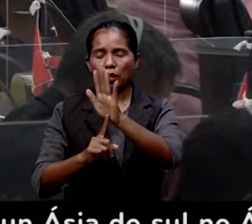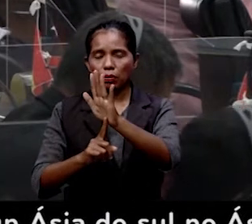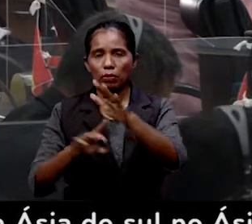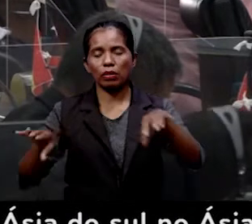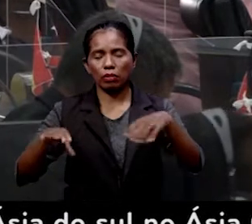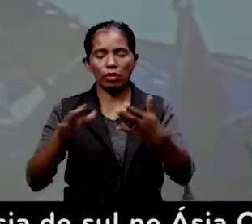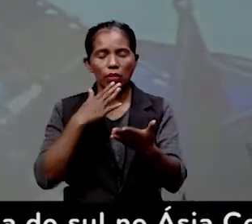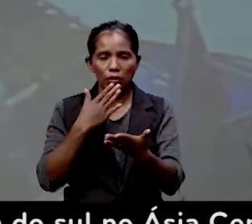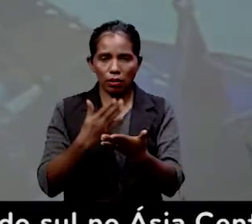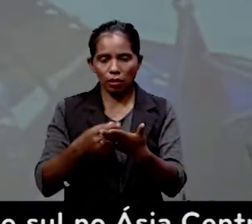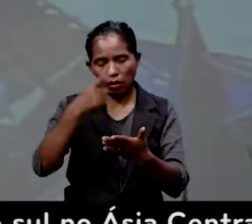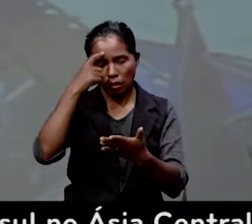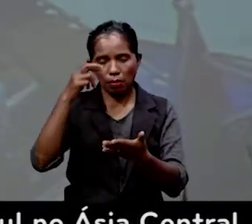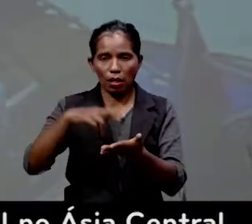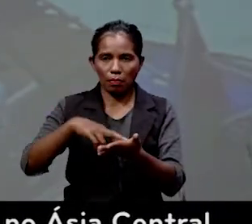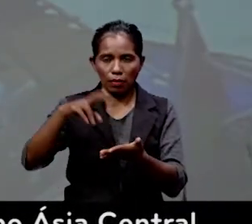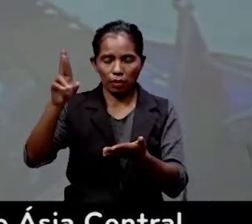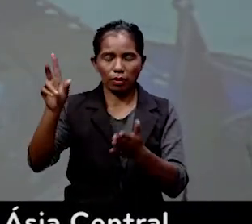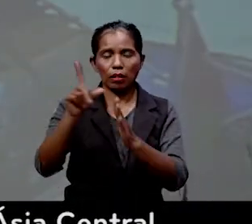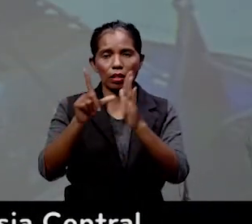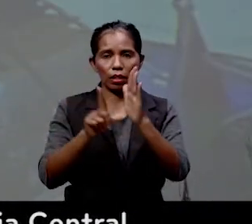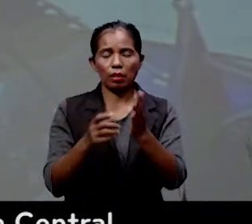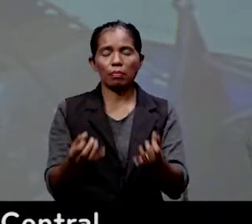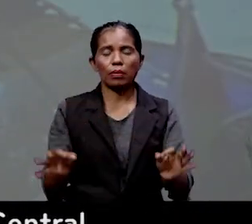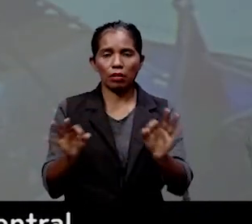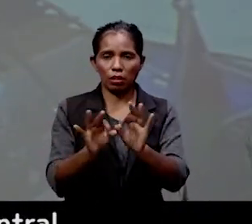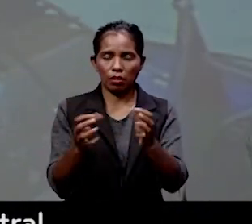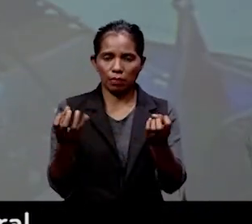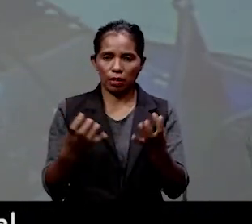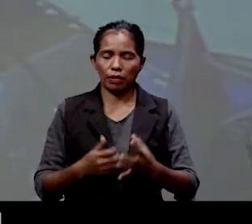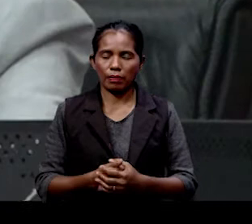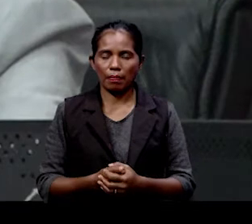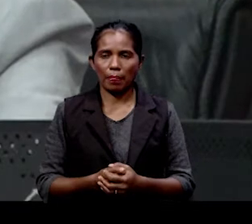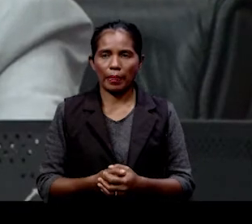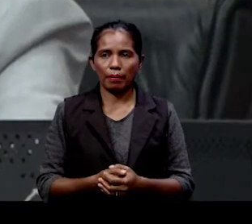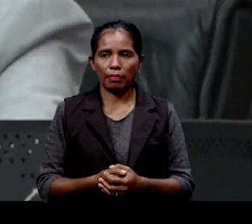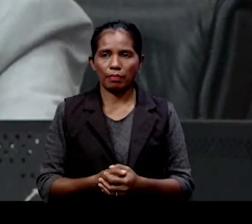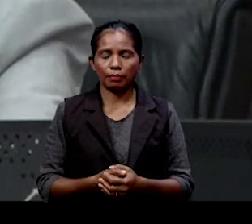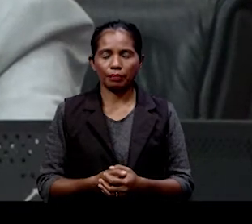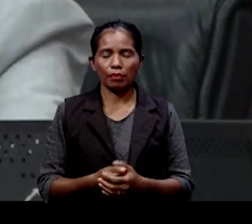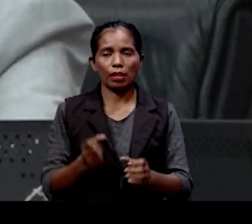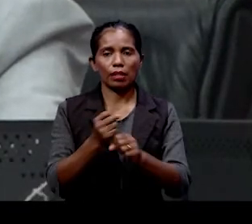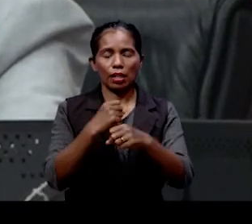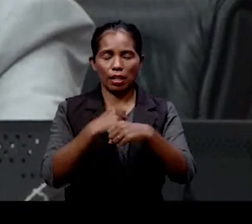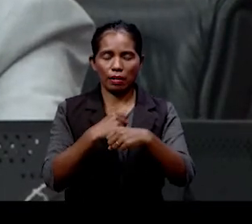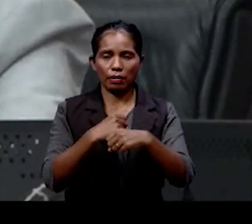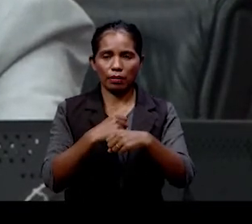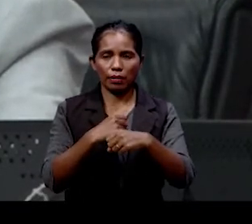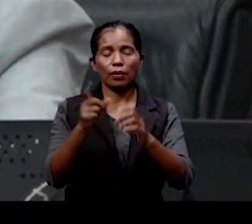tamba, consegue, aprova, ona, lei importante, lubukida. Iha, parte, hallo, legislação, nihan,